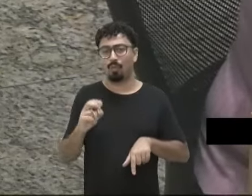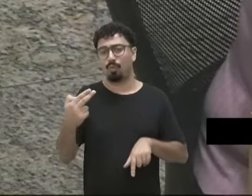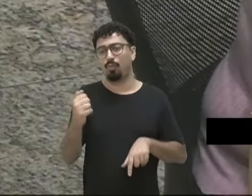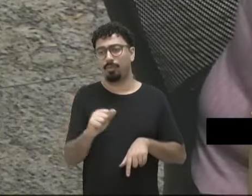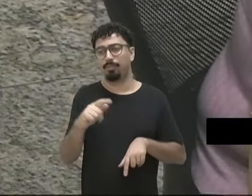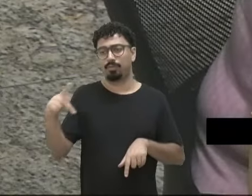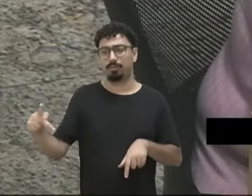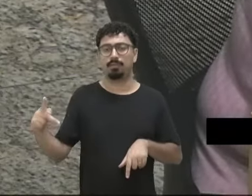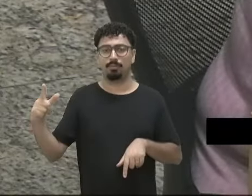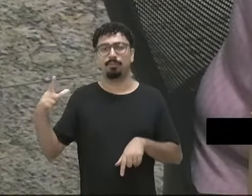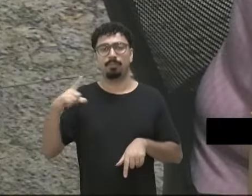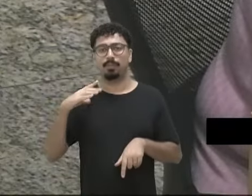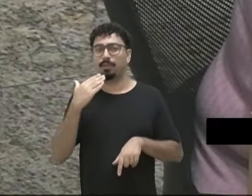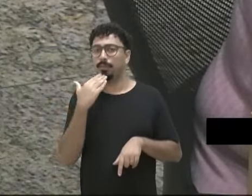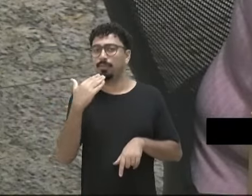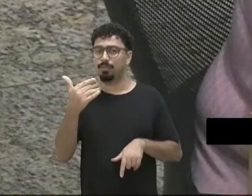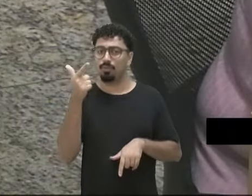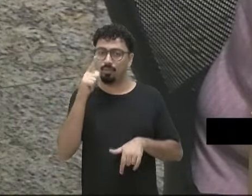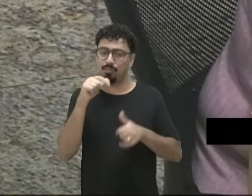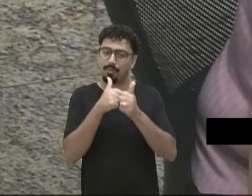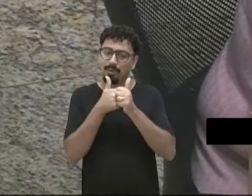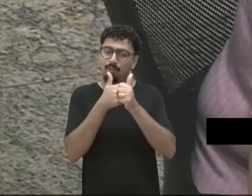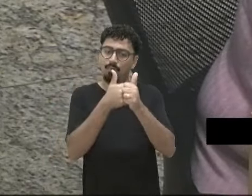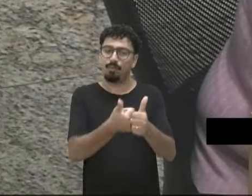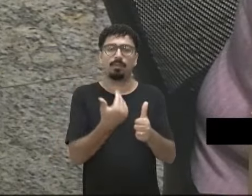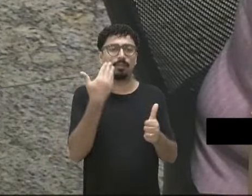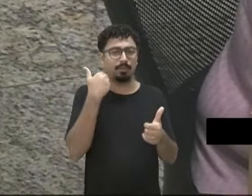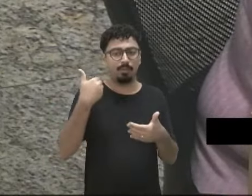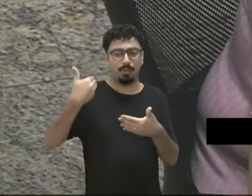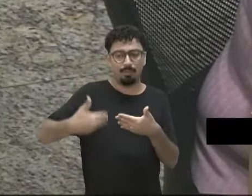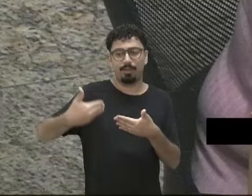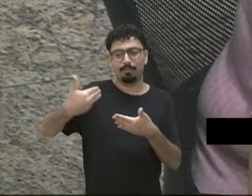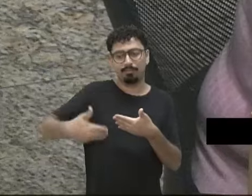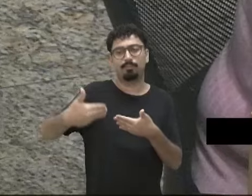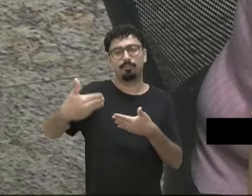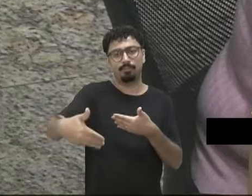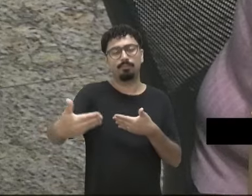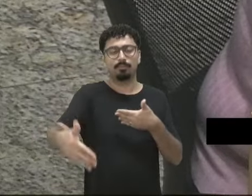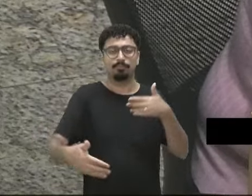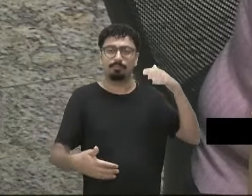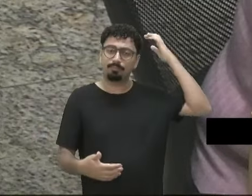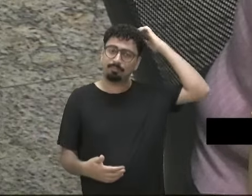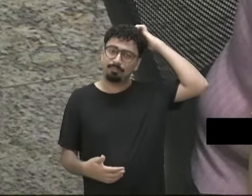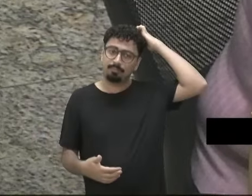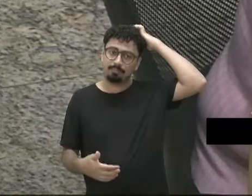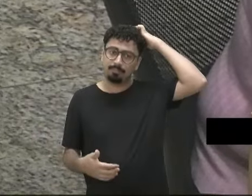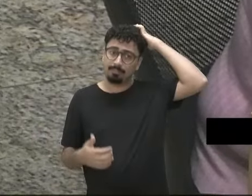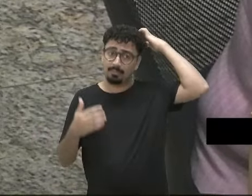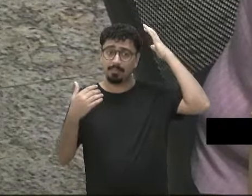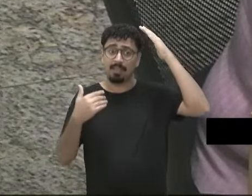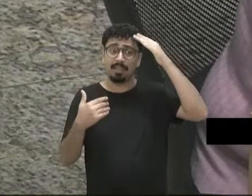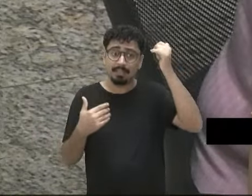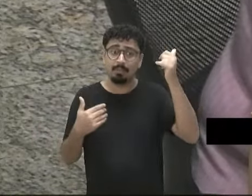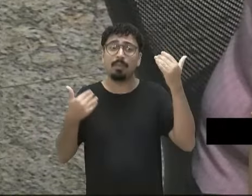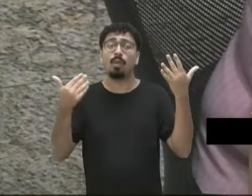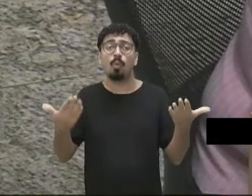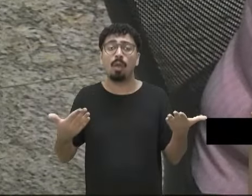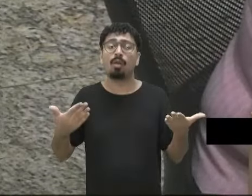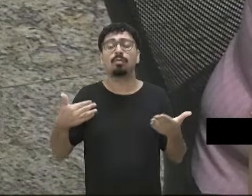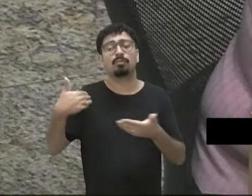aposentadoria, acompanhe o seu status no processo, quando ele dá a entrada, para saber em qual setor o processo está,